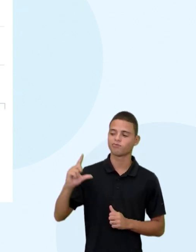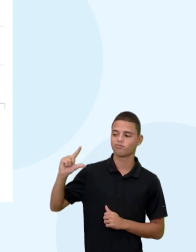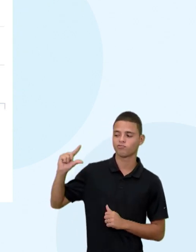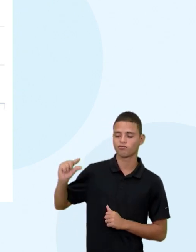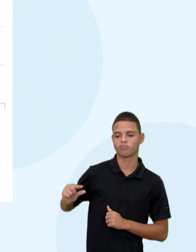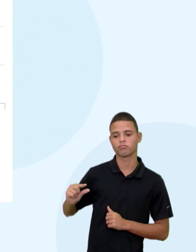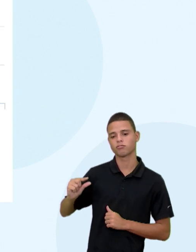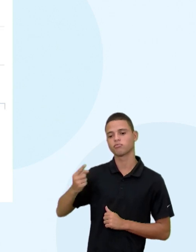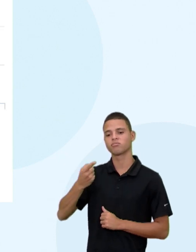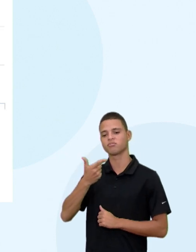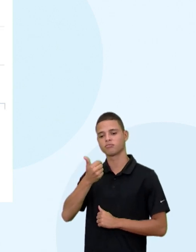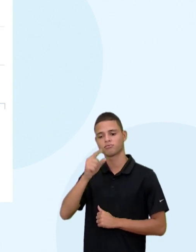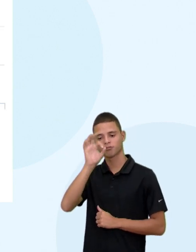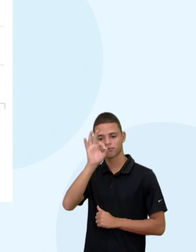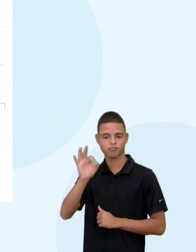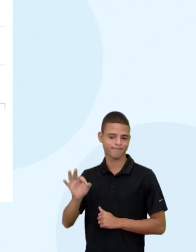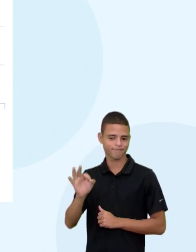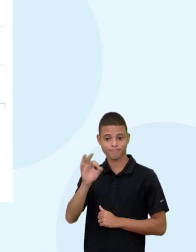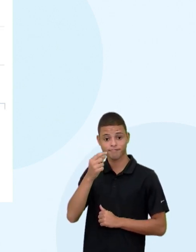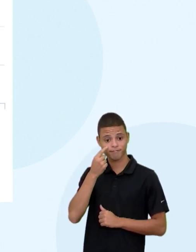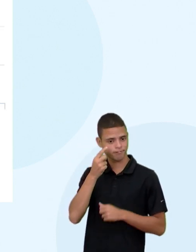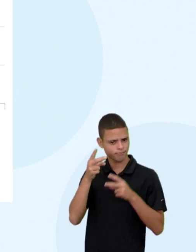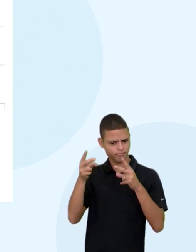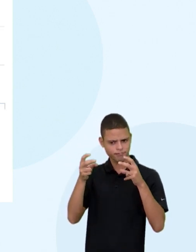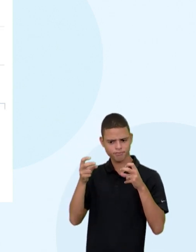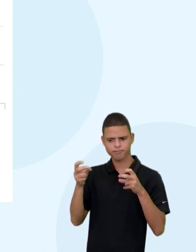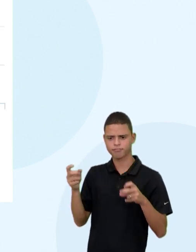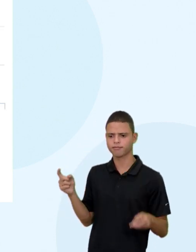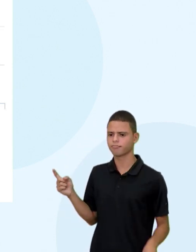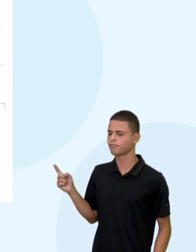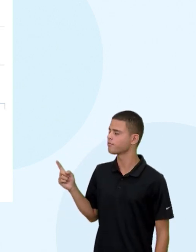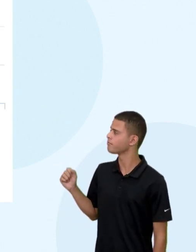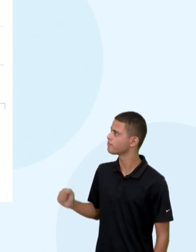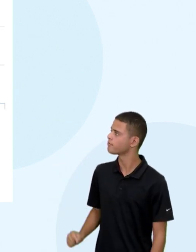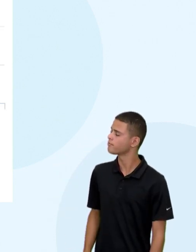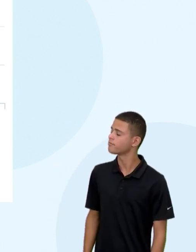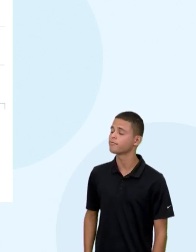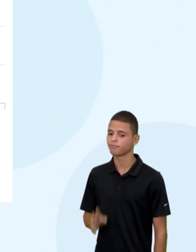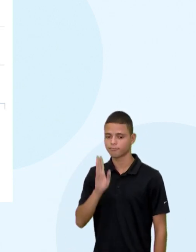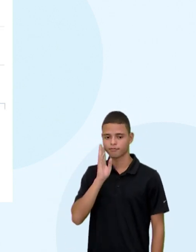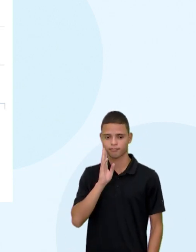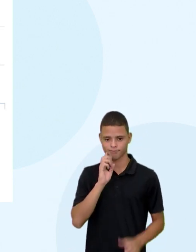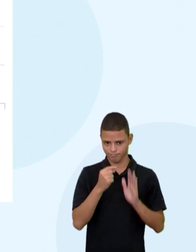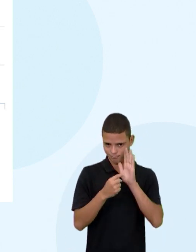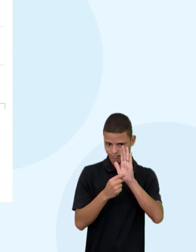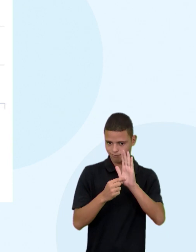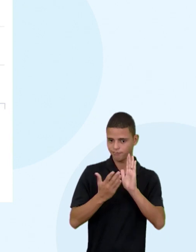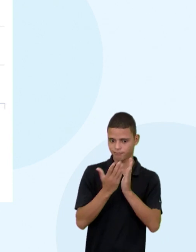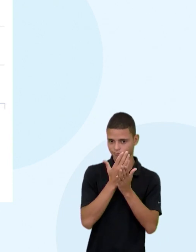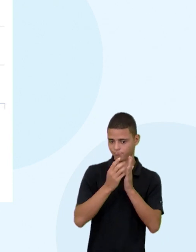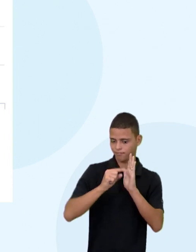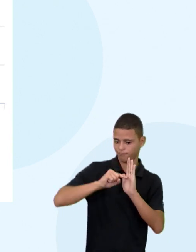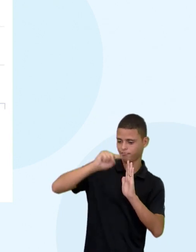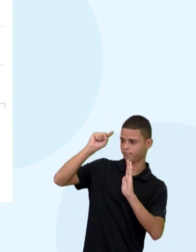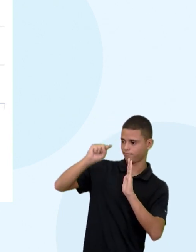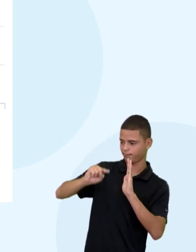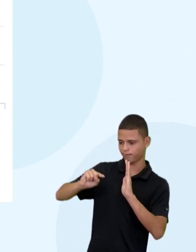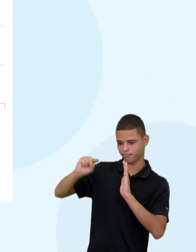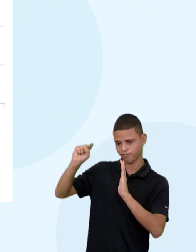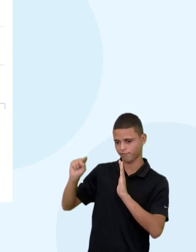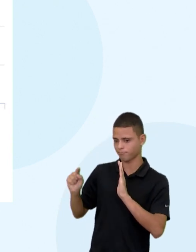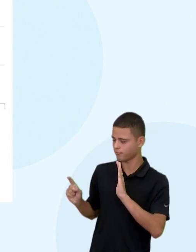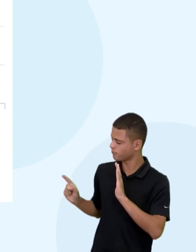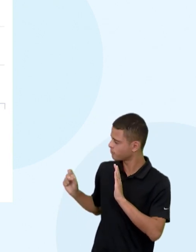aí de 12%. E veja, né, como ela é, o gráfico de linha é muito legal de mostrar essas variações, né, porque ele mostra